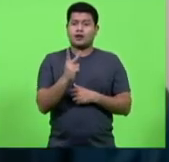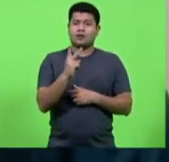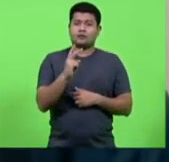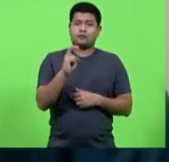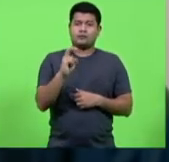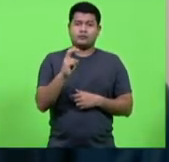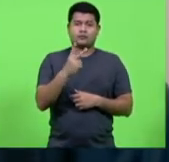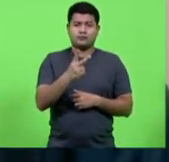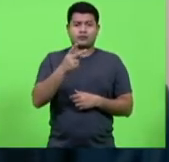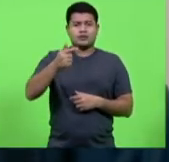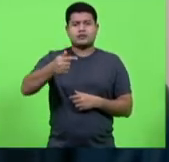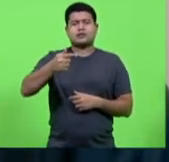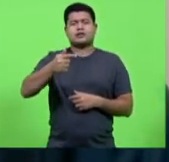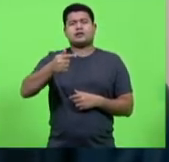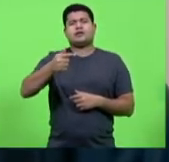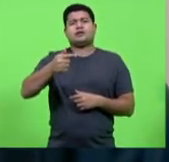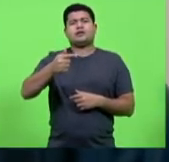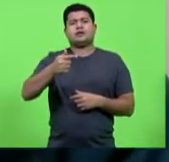27